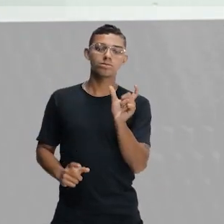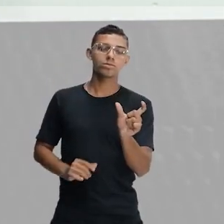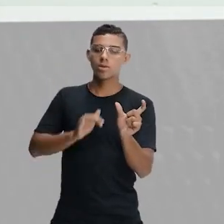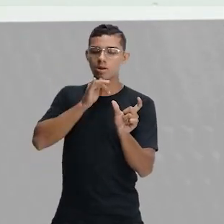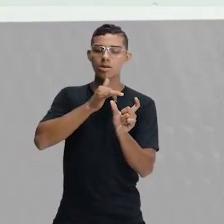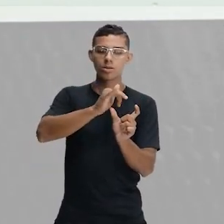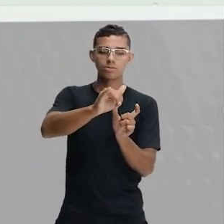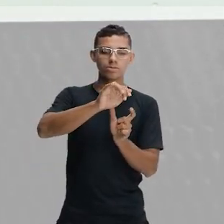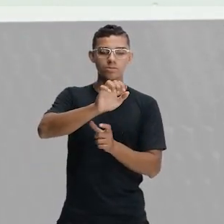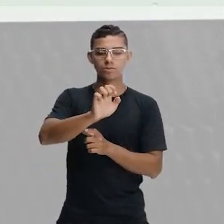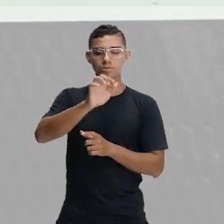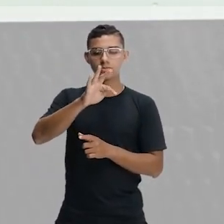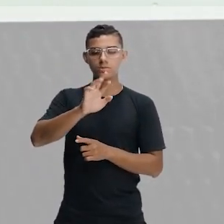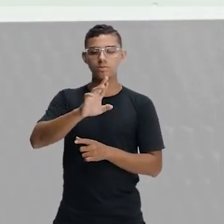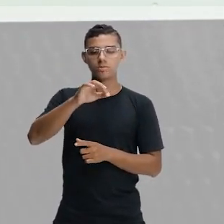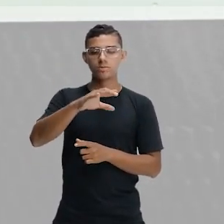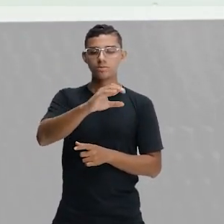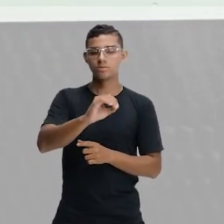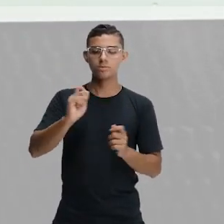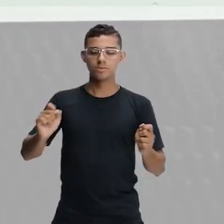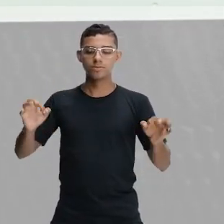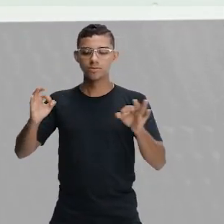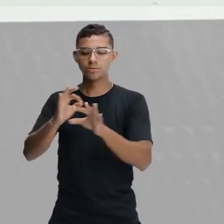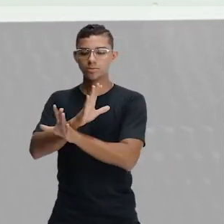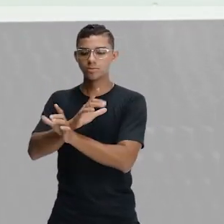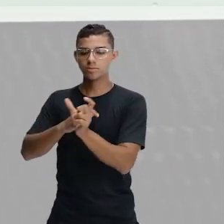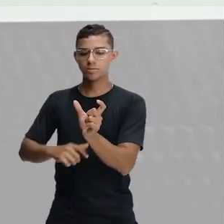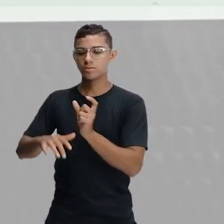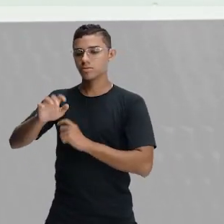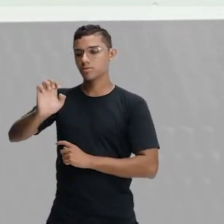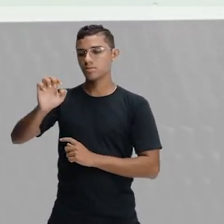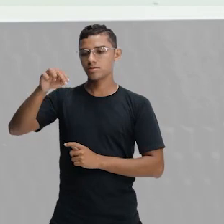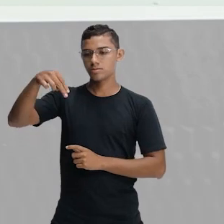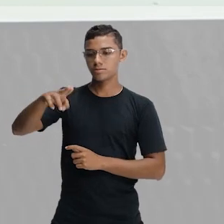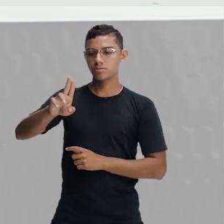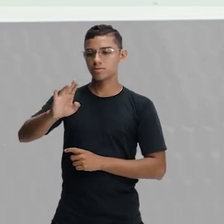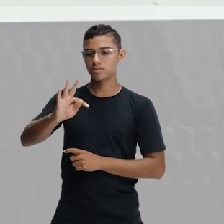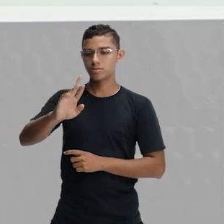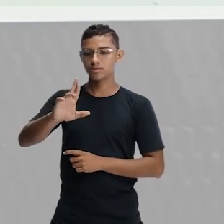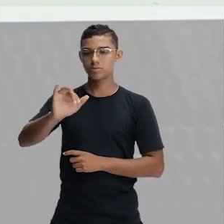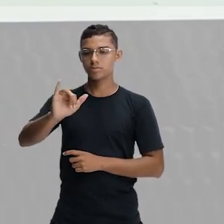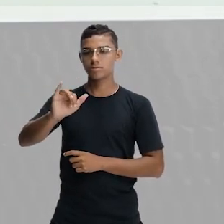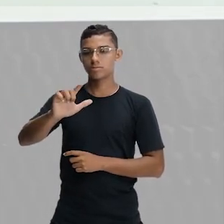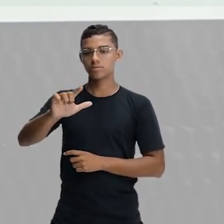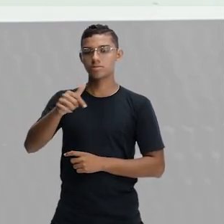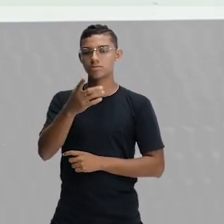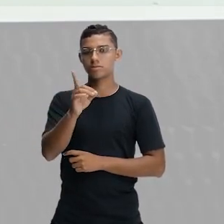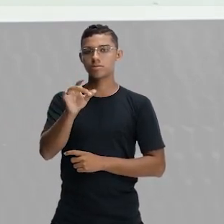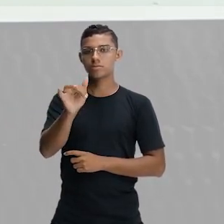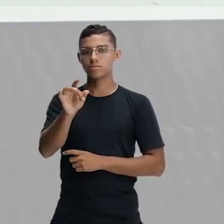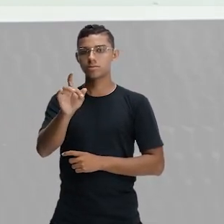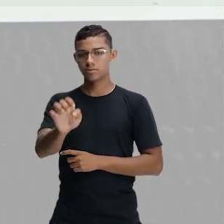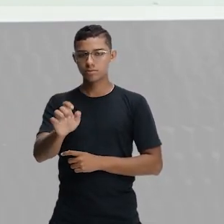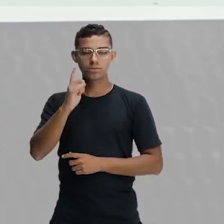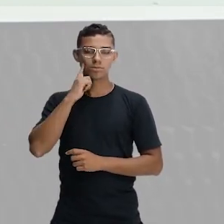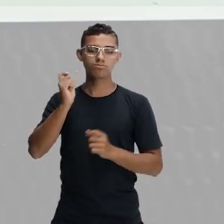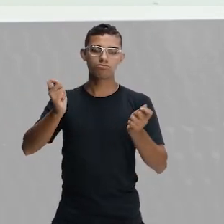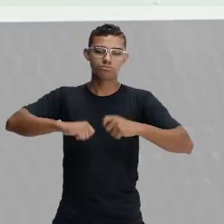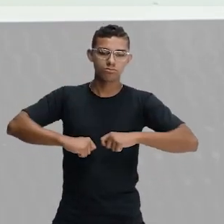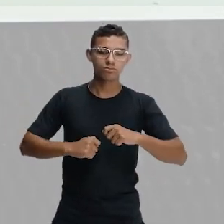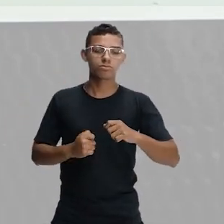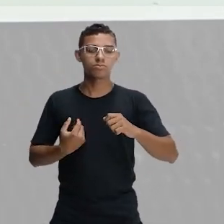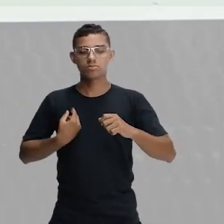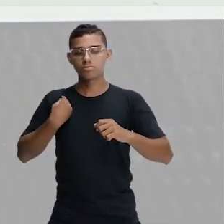nós precisamos quebrar essa neutralidade. Porque nós precisamos desse fenômeno da eletricidade para poder,